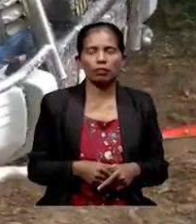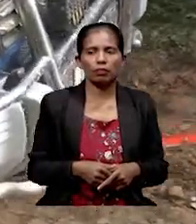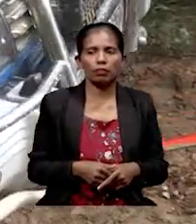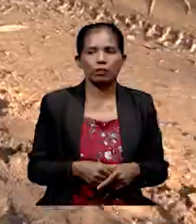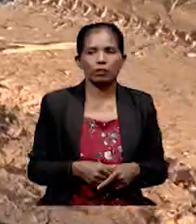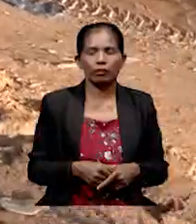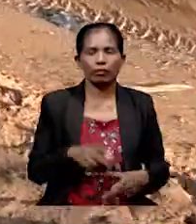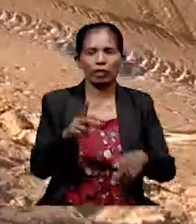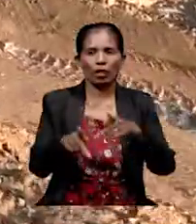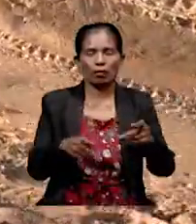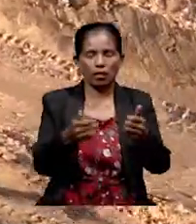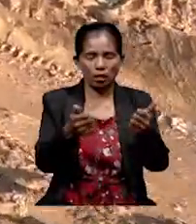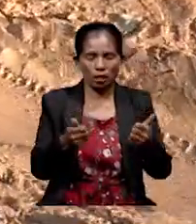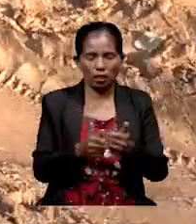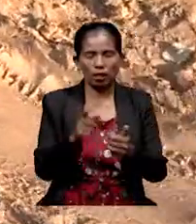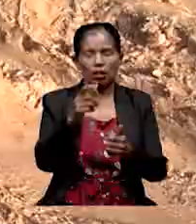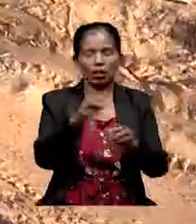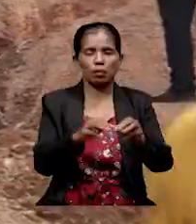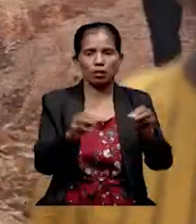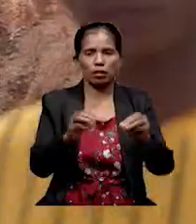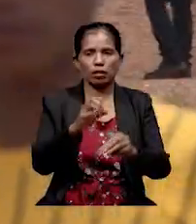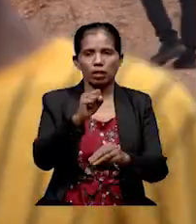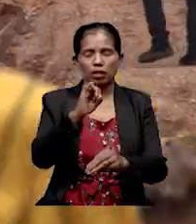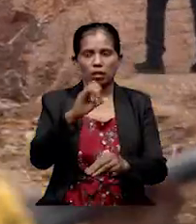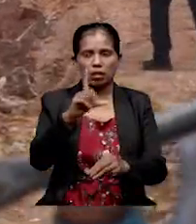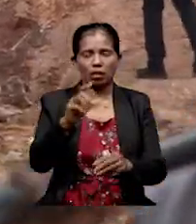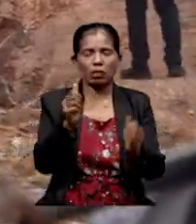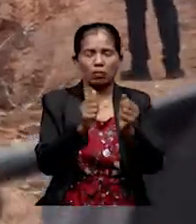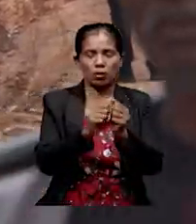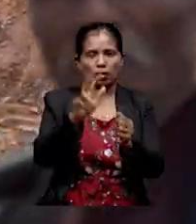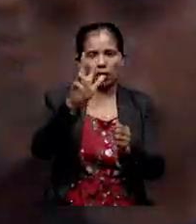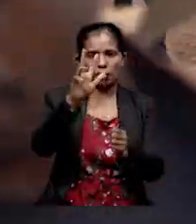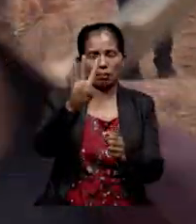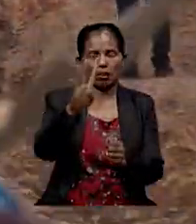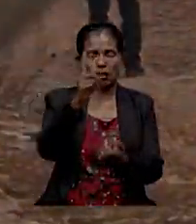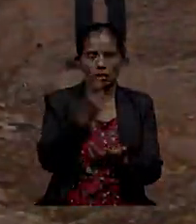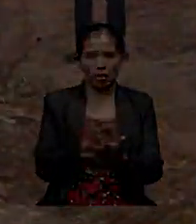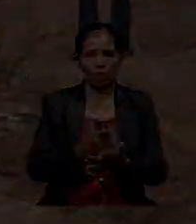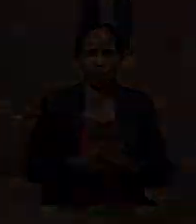Total populasaun iha aldea Tabulasi suku Seloi Kraik hamutu krihun hatresin Justinia Nonano, GMN.